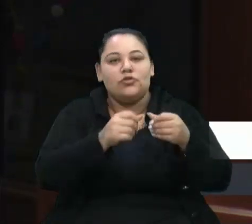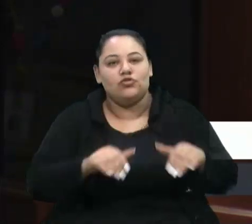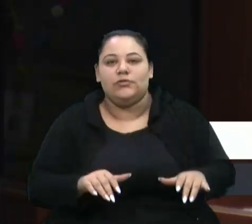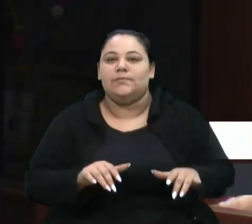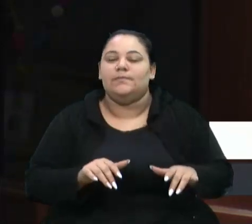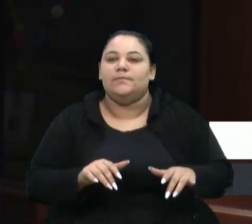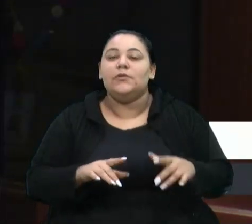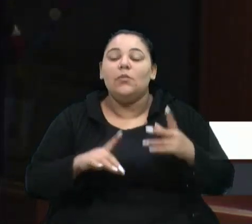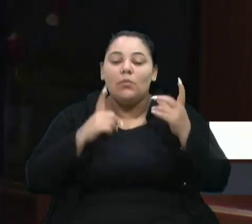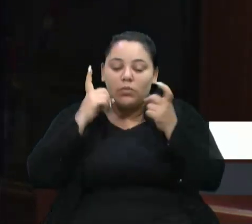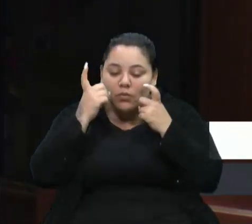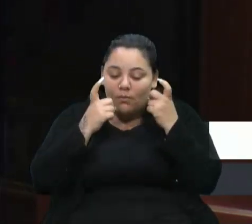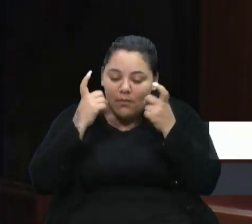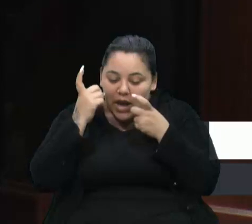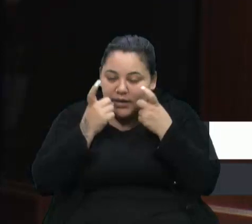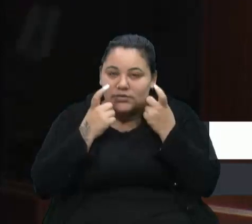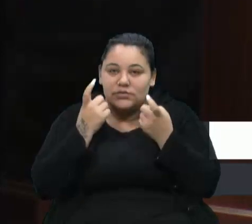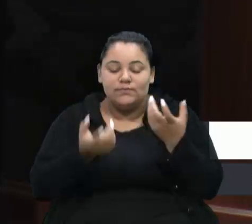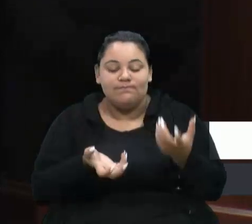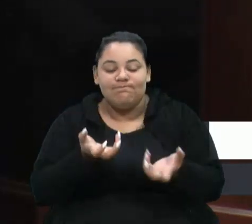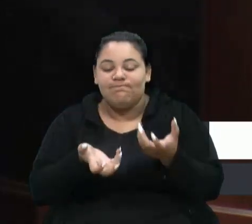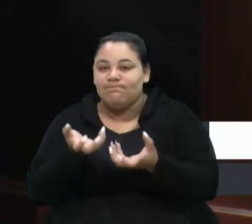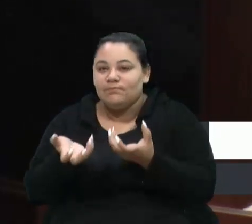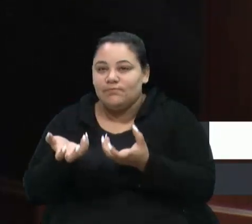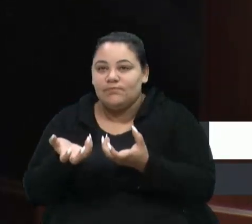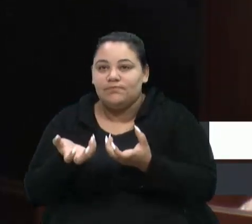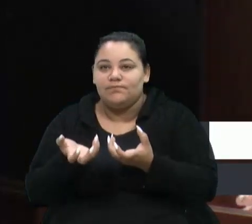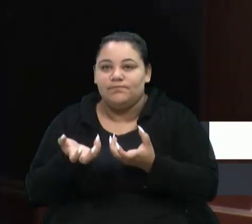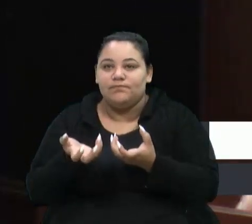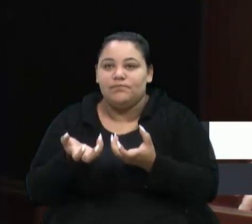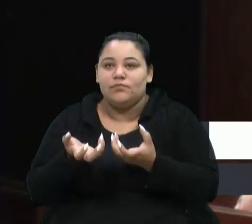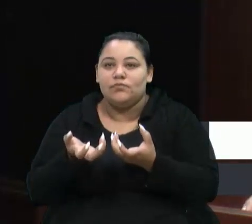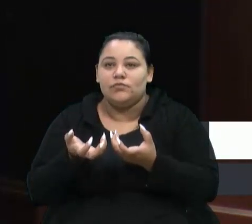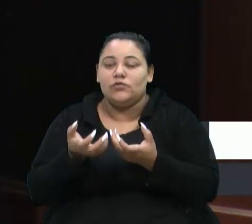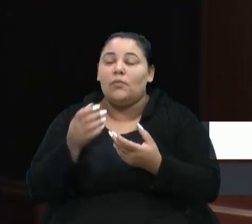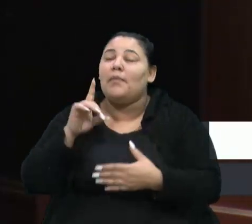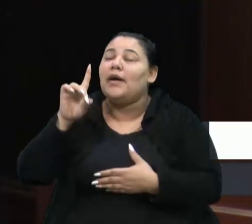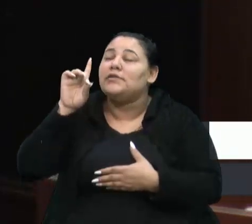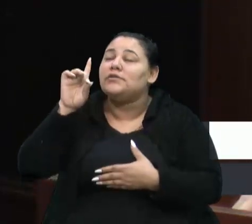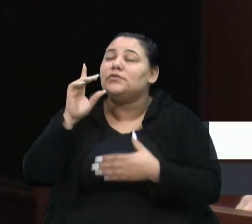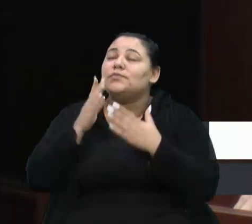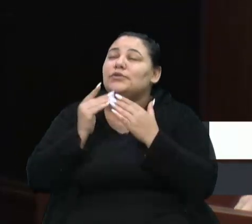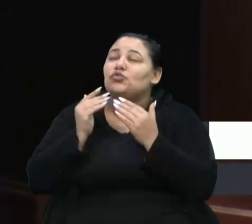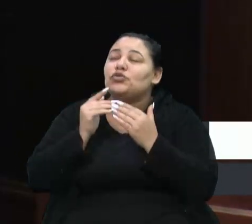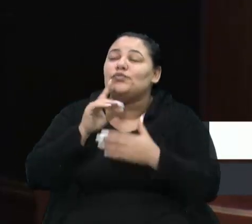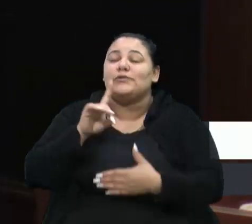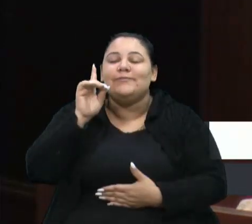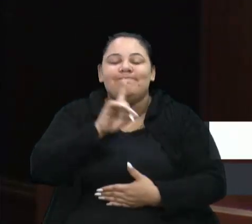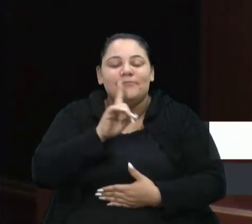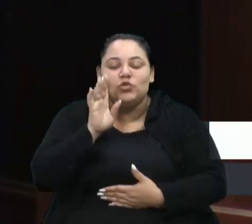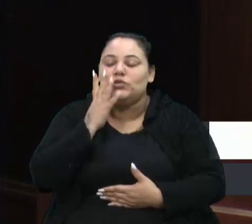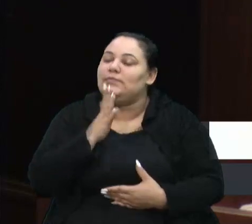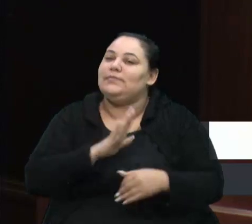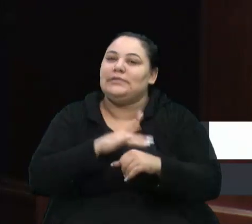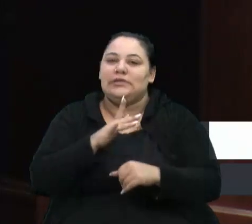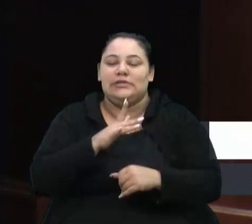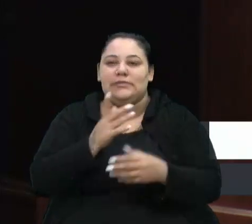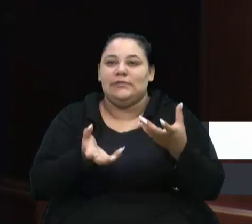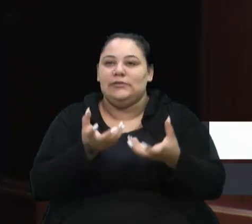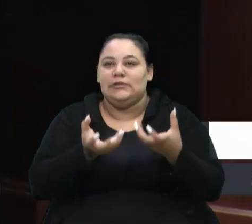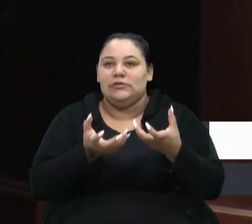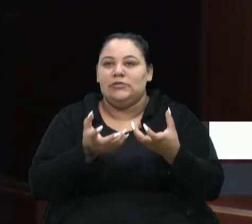preocupado, então, com os incêndios, e queira Deus que não aconteça mais incêndio aqui em nossa cidade, e vamos se cuidar agora no inverno, que